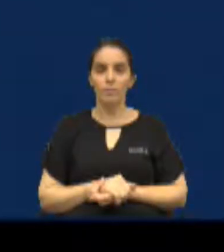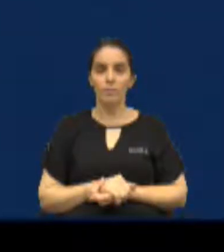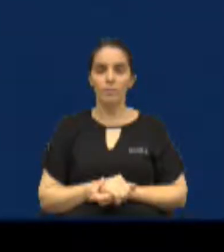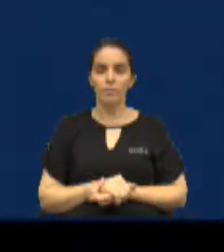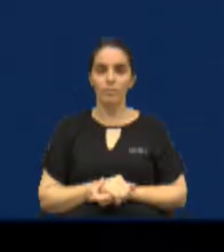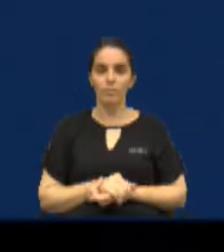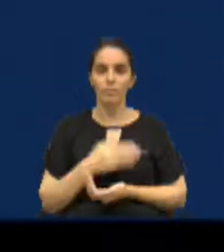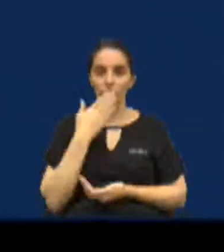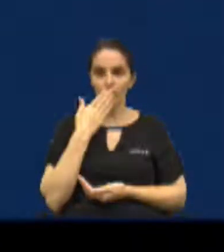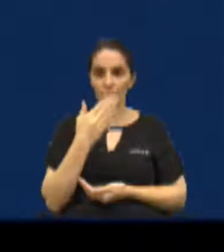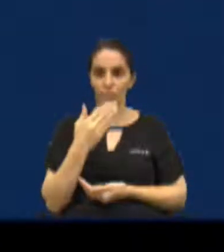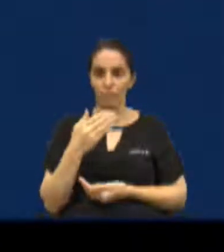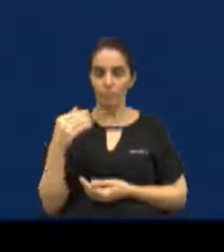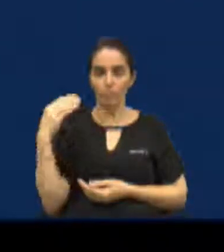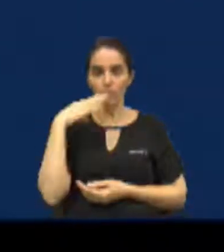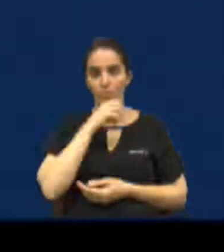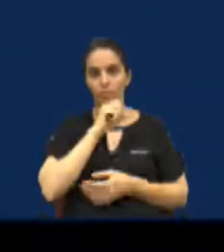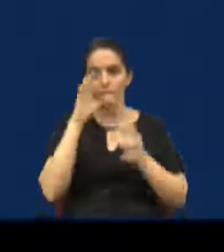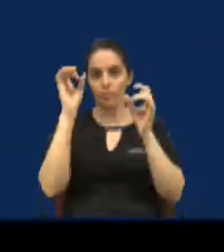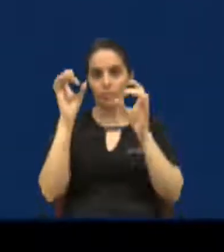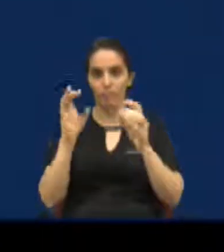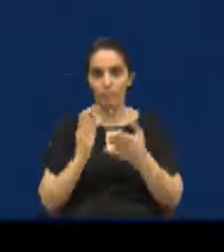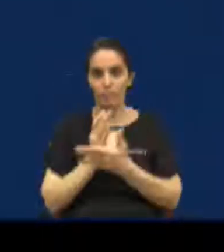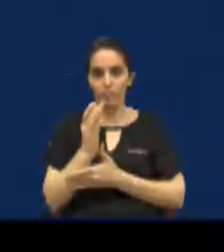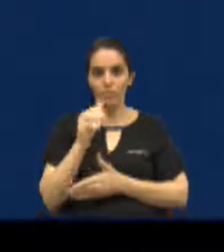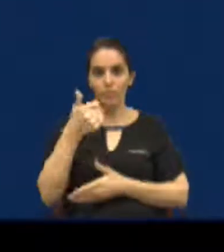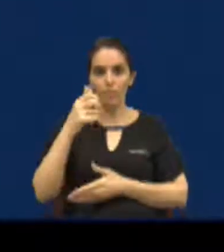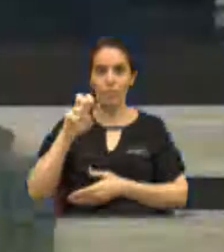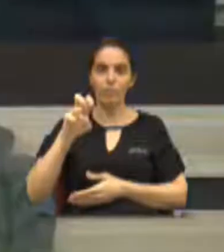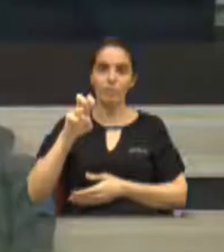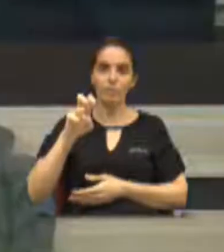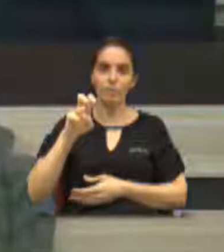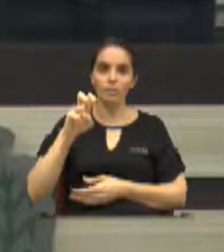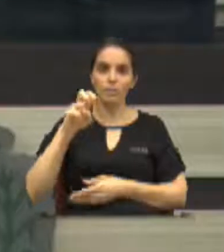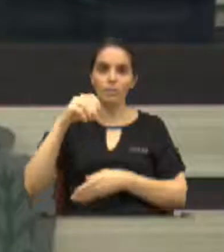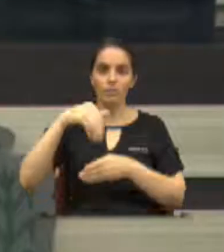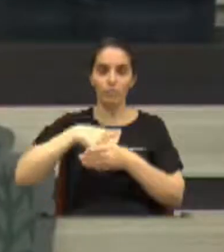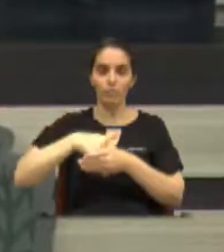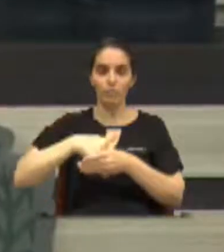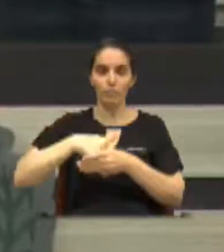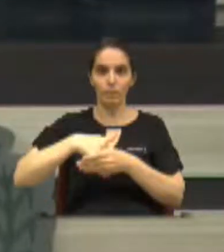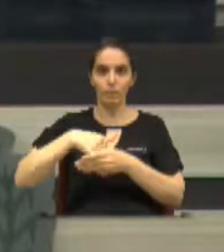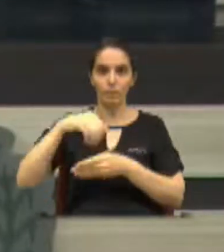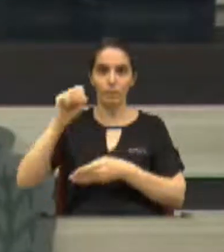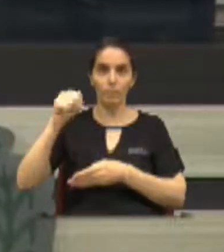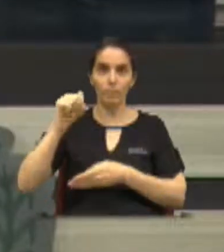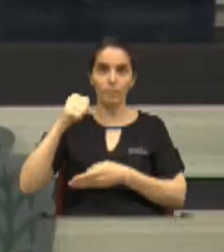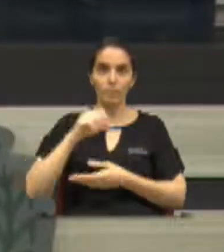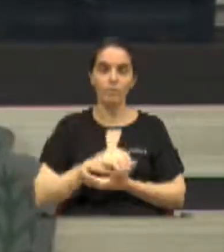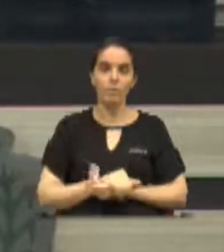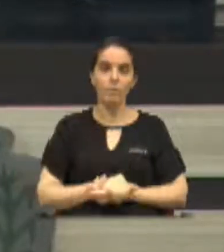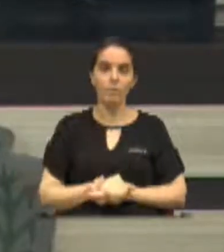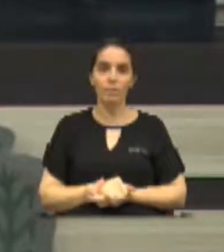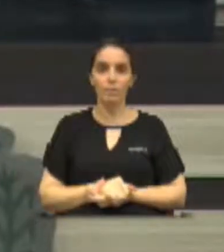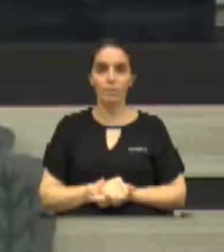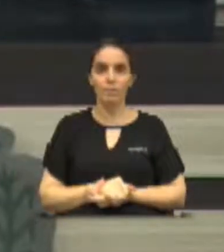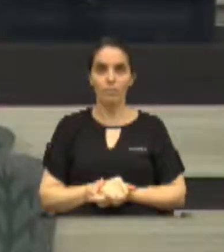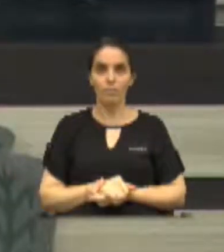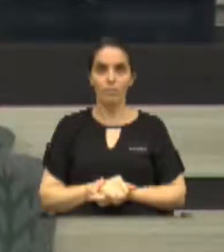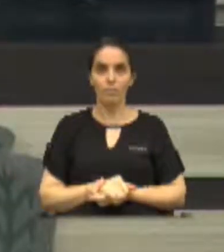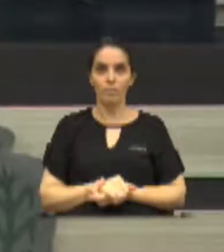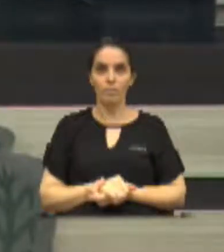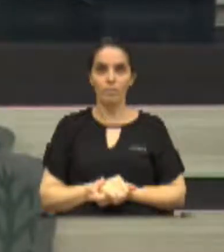Requerimento de urgência especial foi aprovado por 15 votos a 0. Eu parecer.